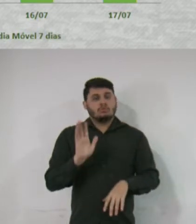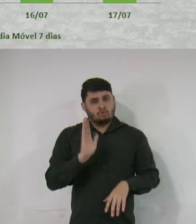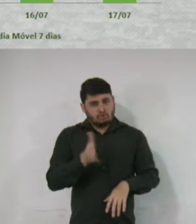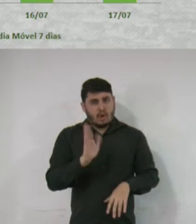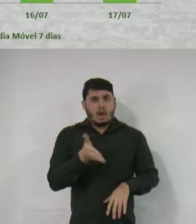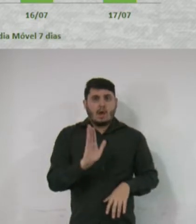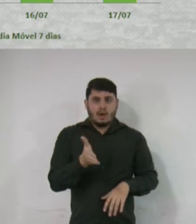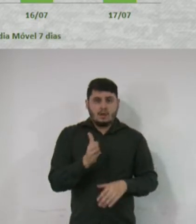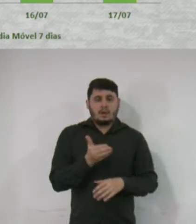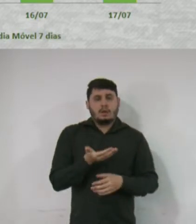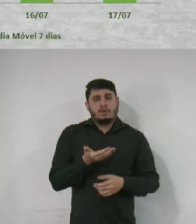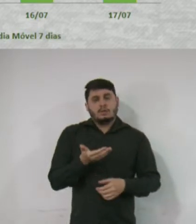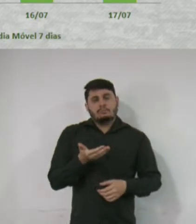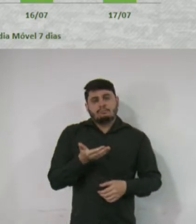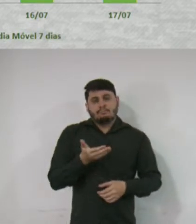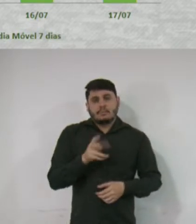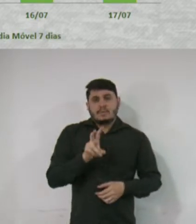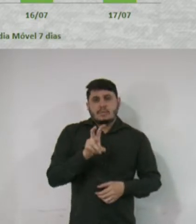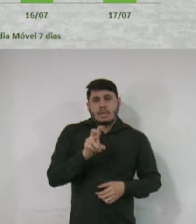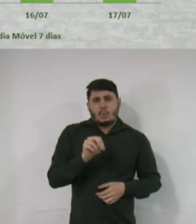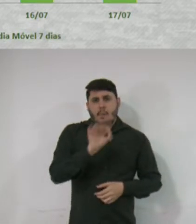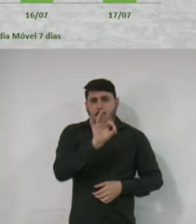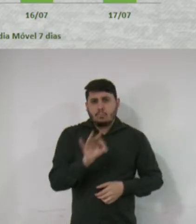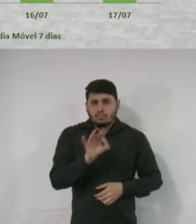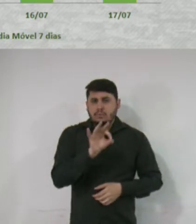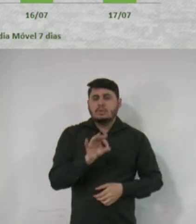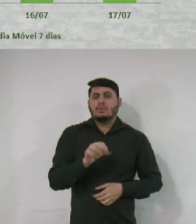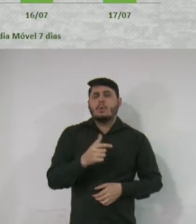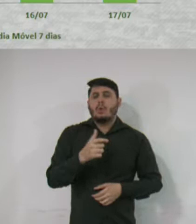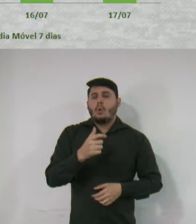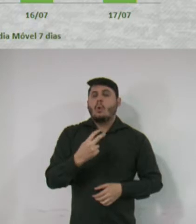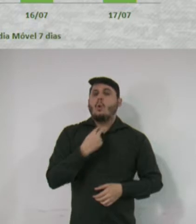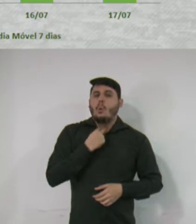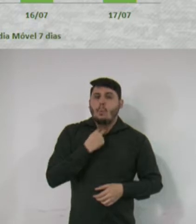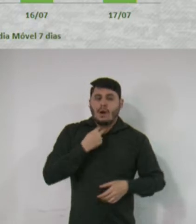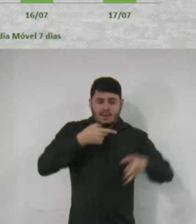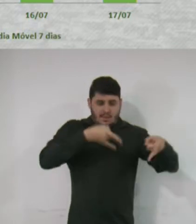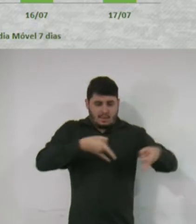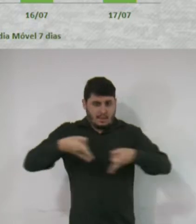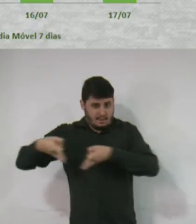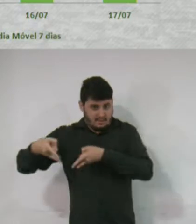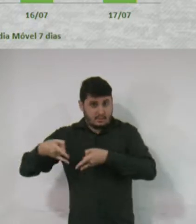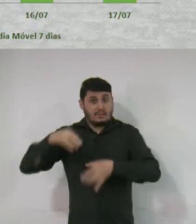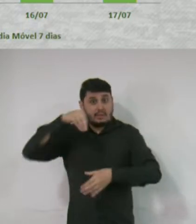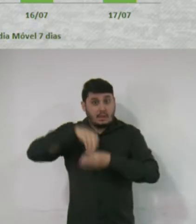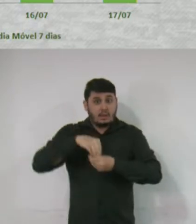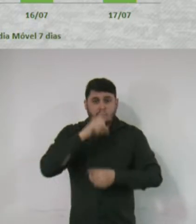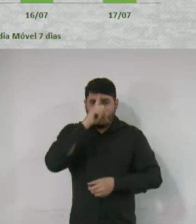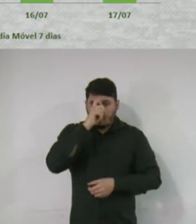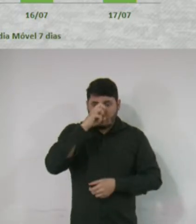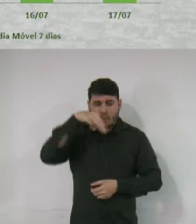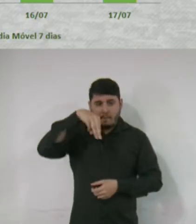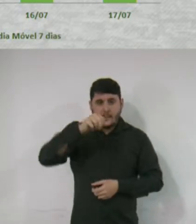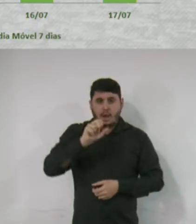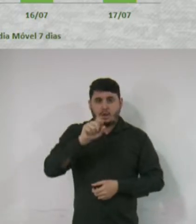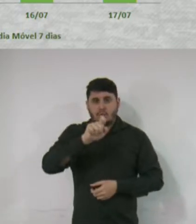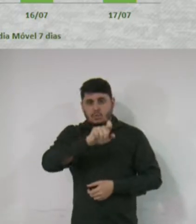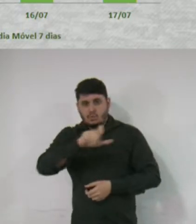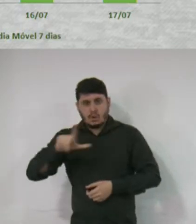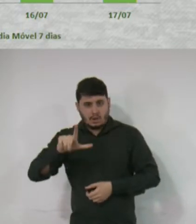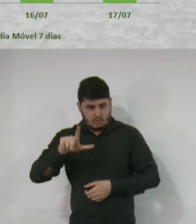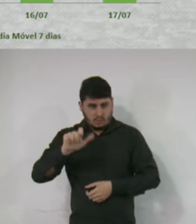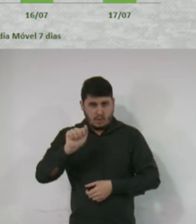ocupação dos nossos leitos no Manuel Afonso. Temos 4 pacientes hoje na nossa